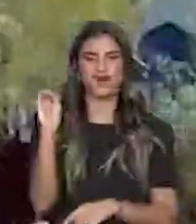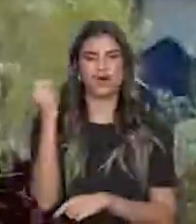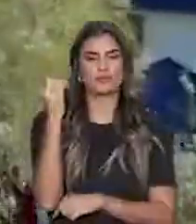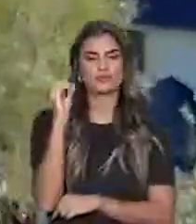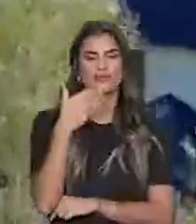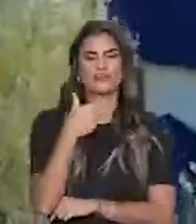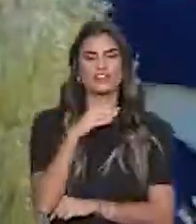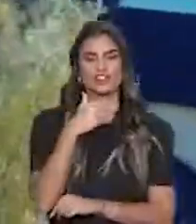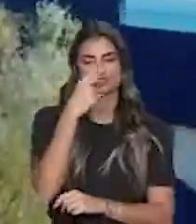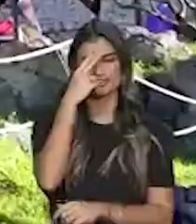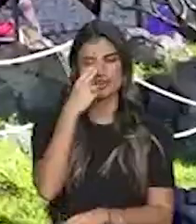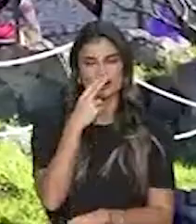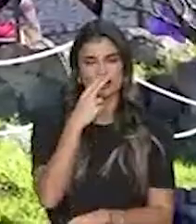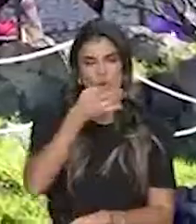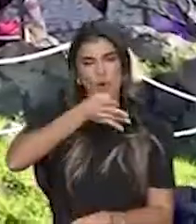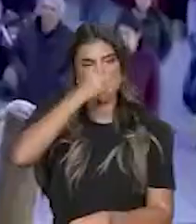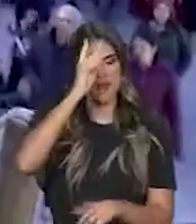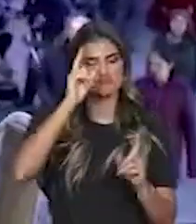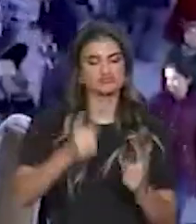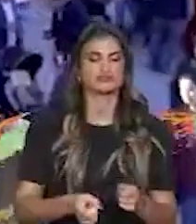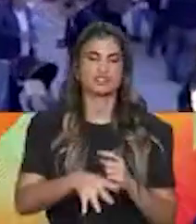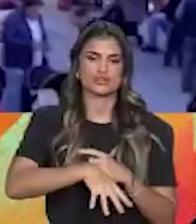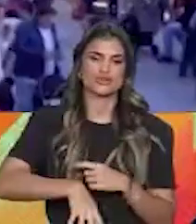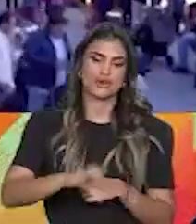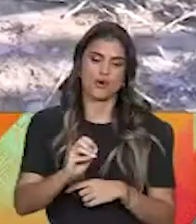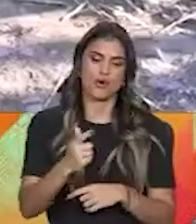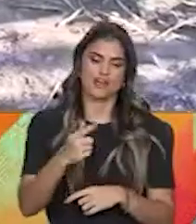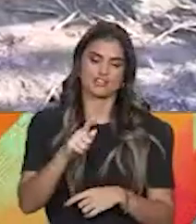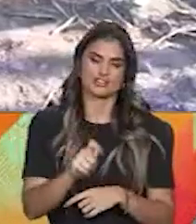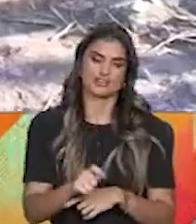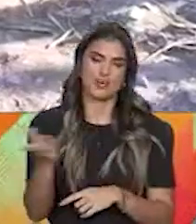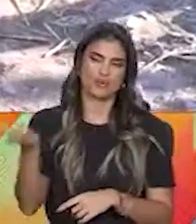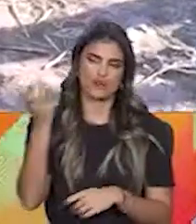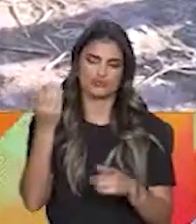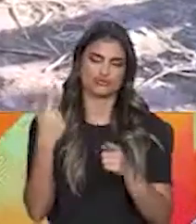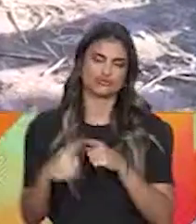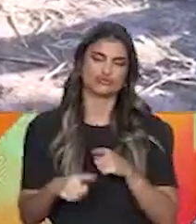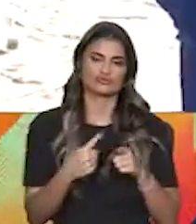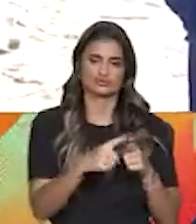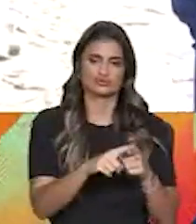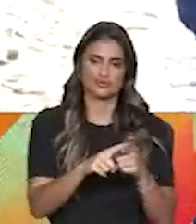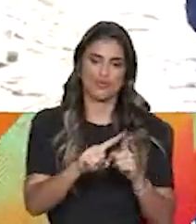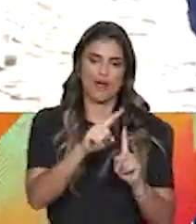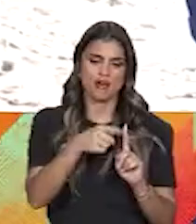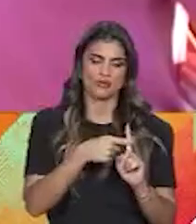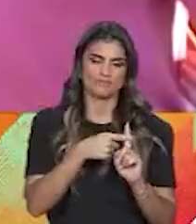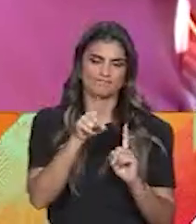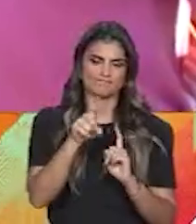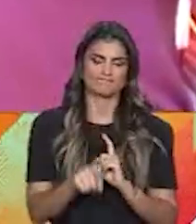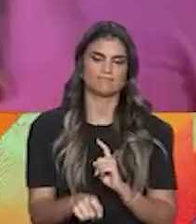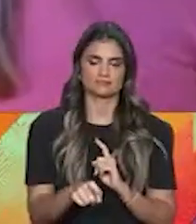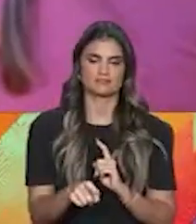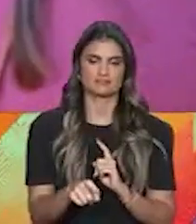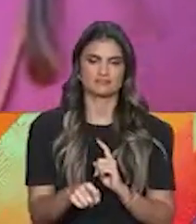Óbidos é uma vila histórica de origem romana, situada na região oeste com uma oferta cultural diferenciadora ao longo do ano. Não é por acaso